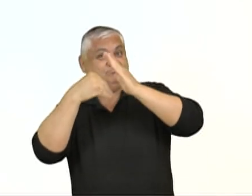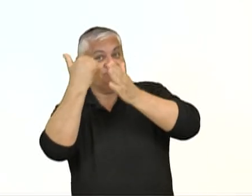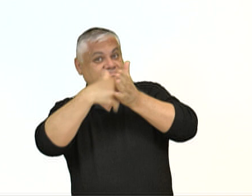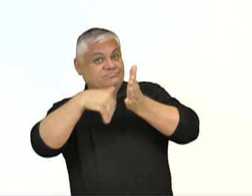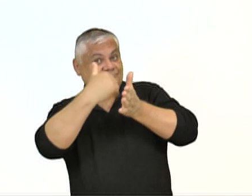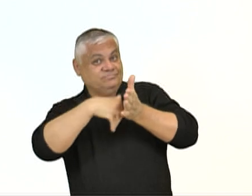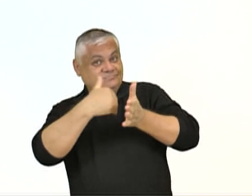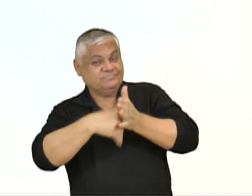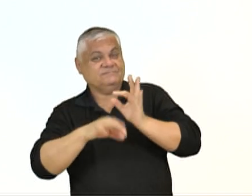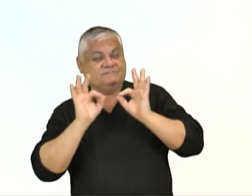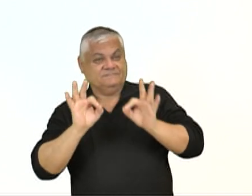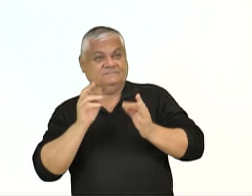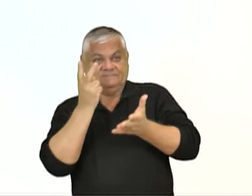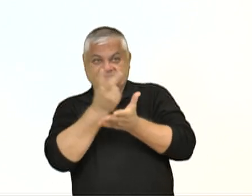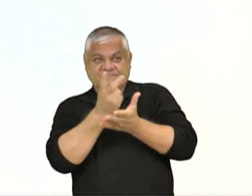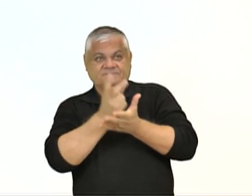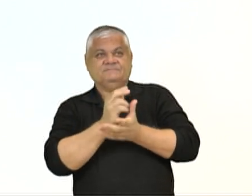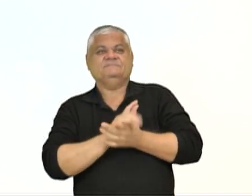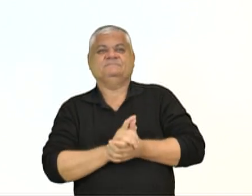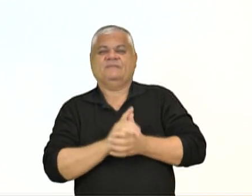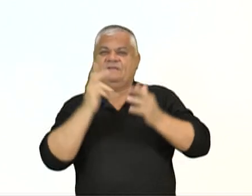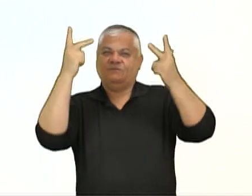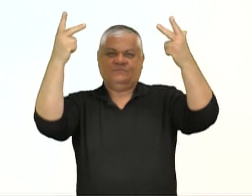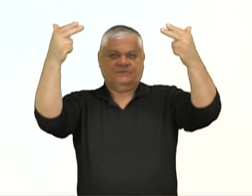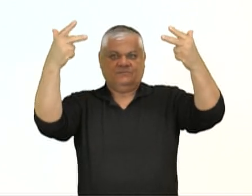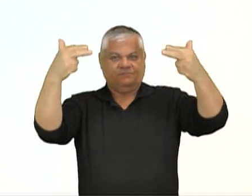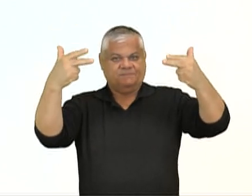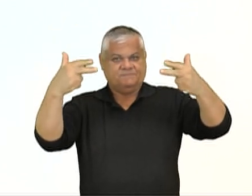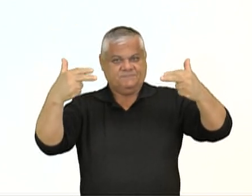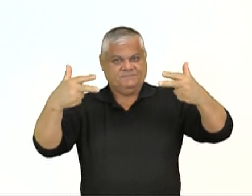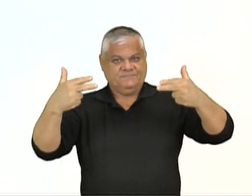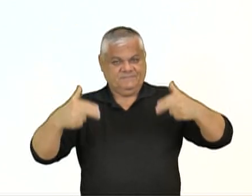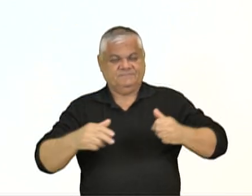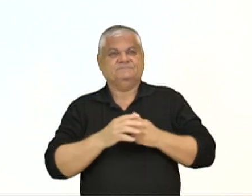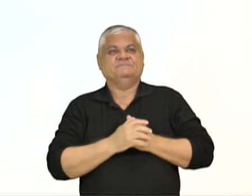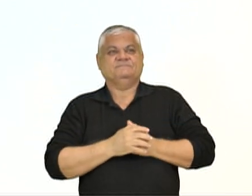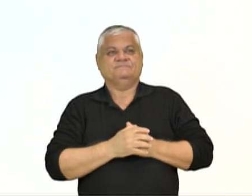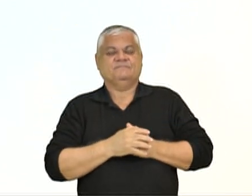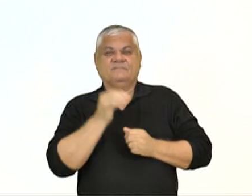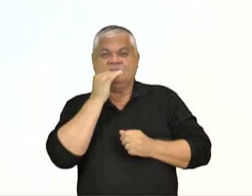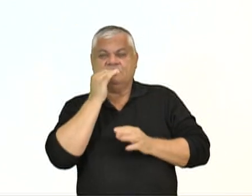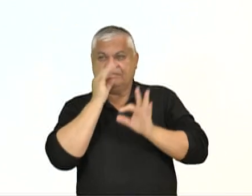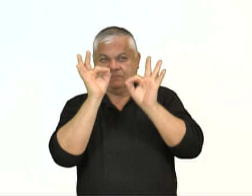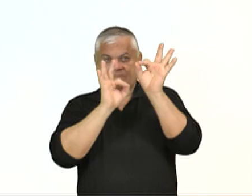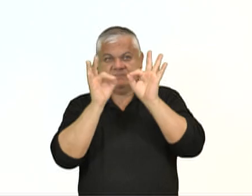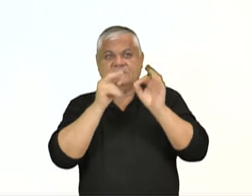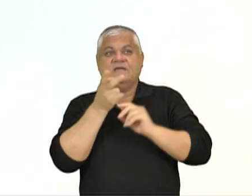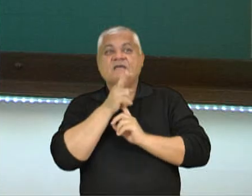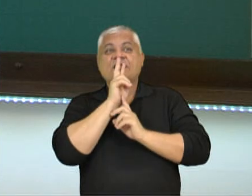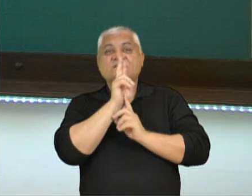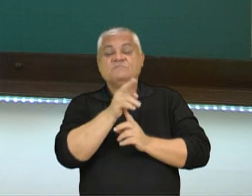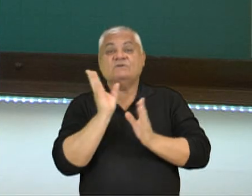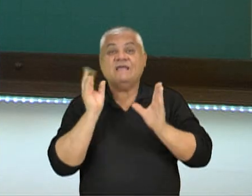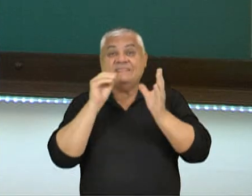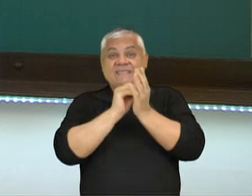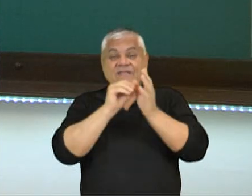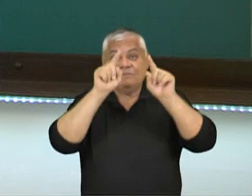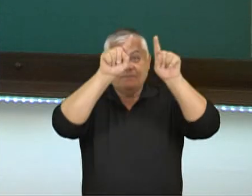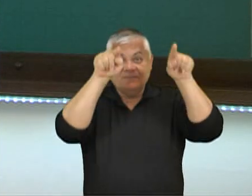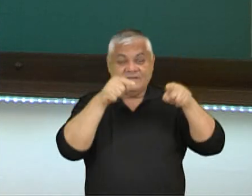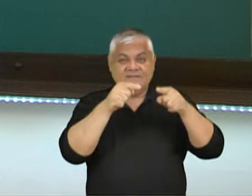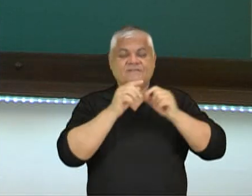letra da matriz B. E assim eu vou colocando todos eles ajustados aqui dentro da minha